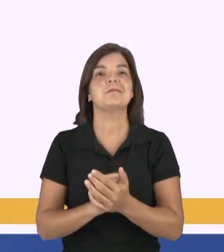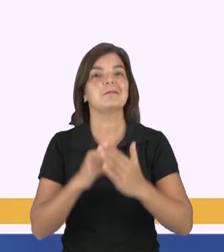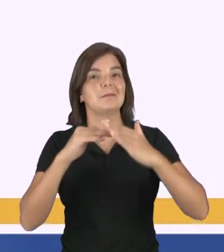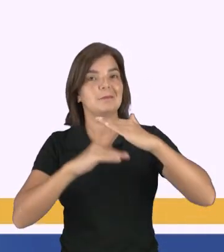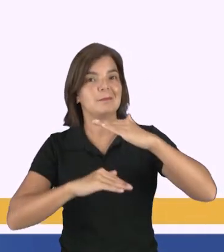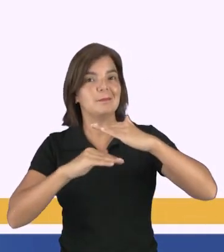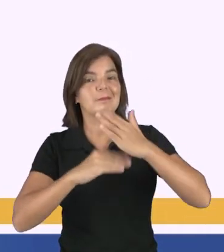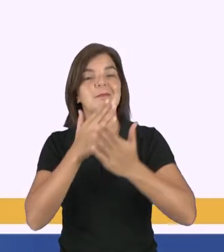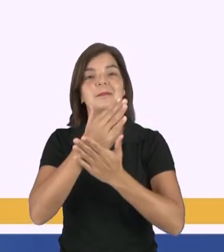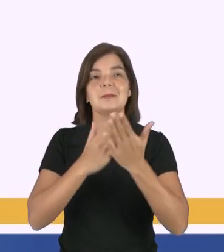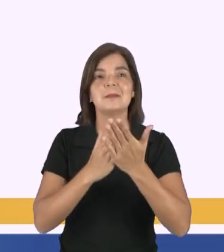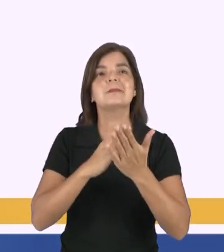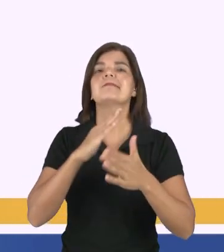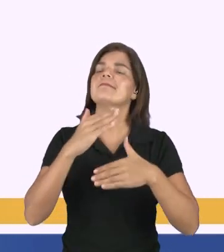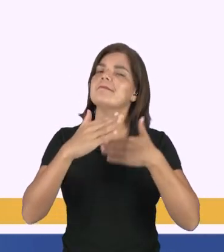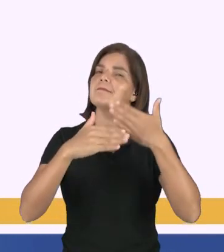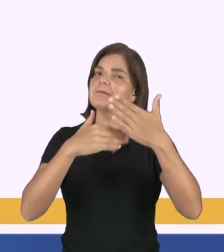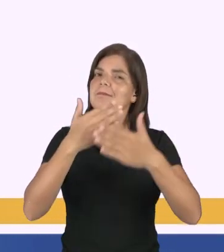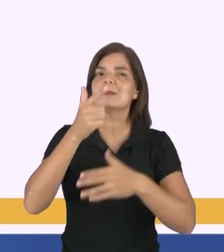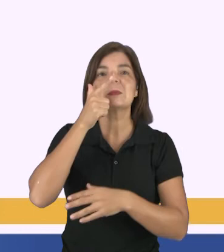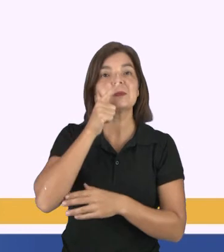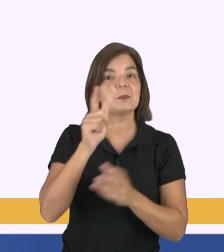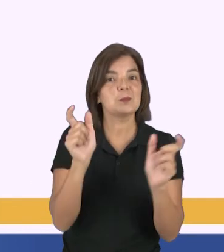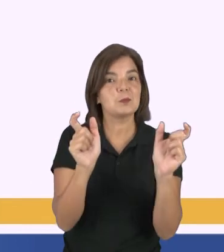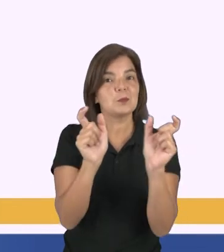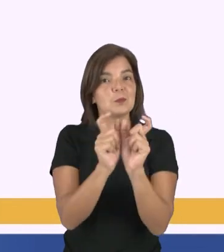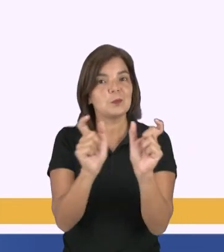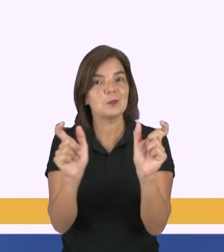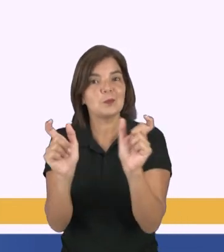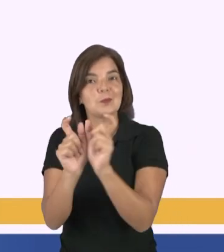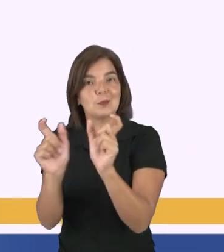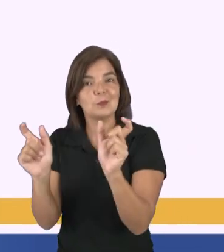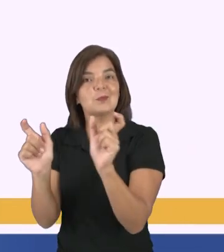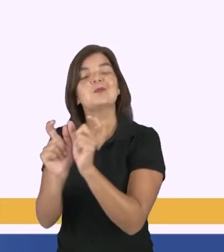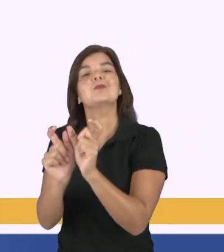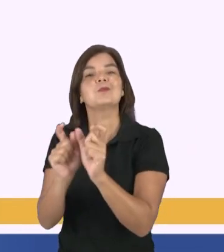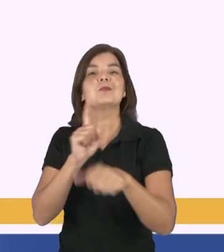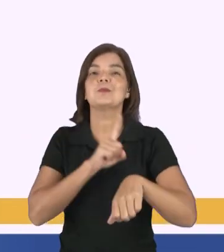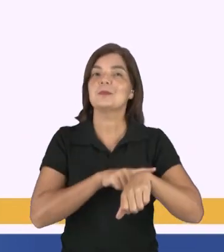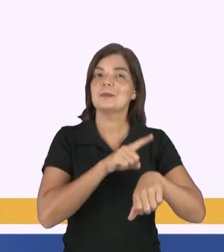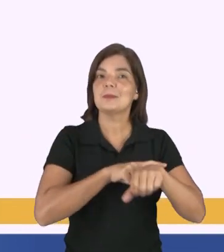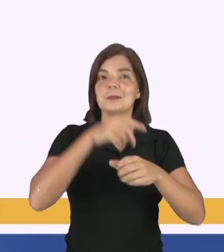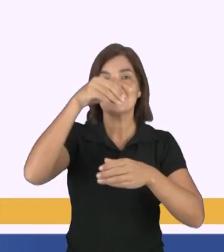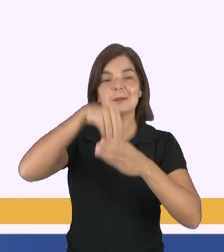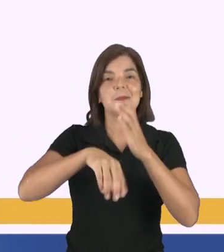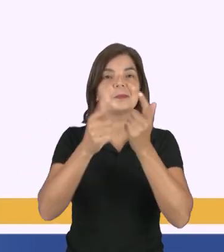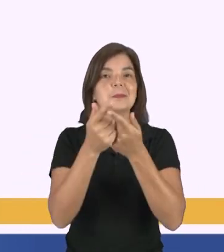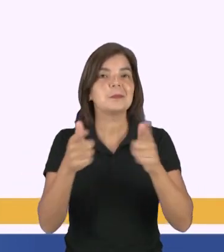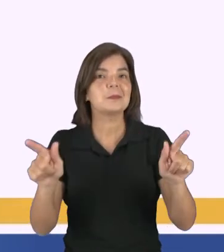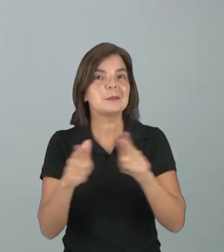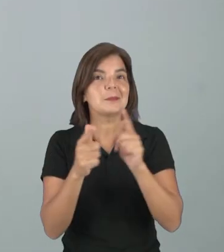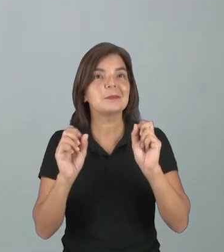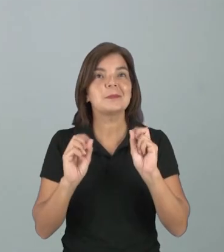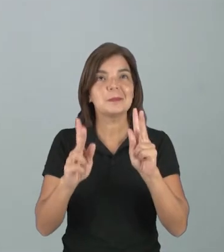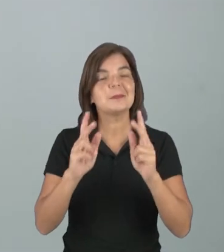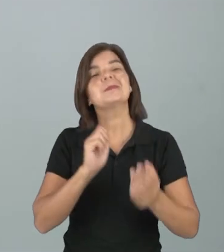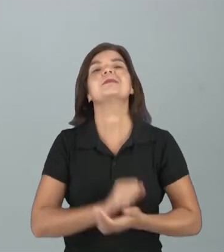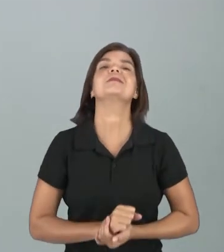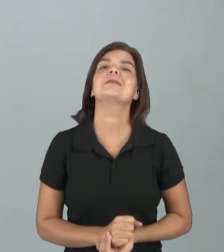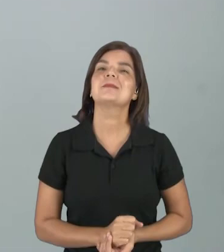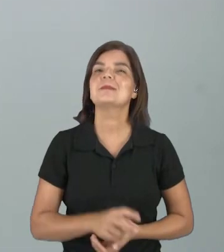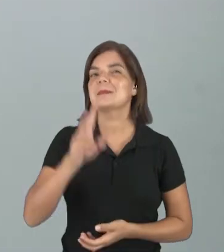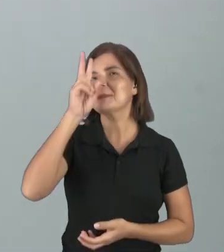dou para baixo é metade e assim eu consigo agrupar os meus tempos dentro da música Ok